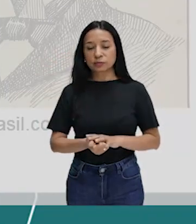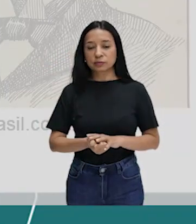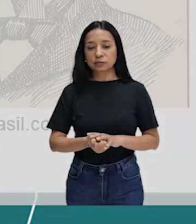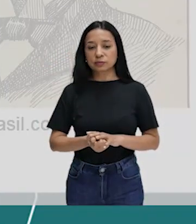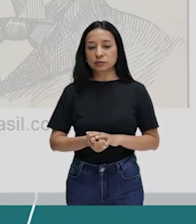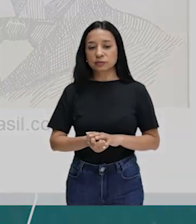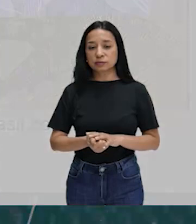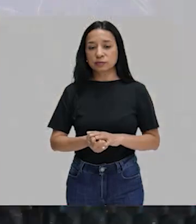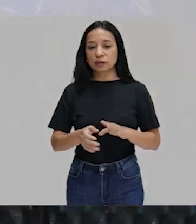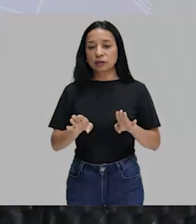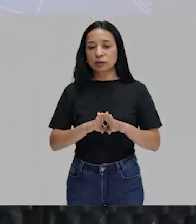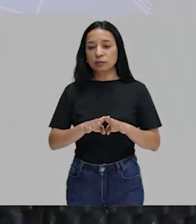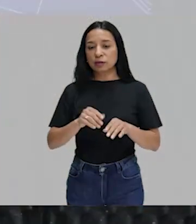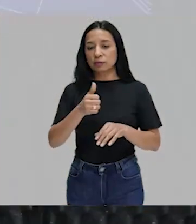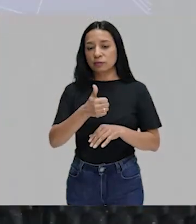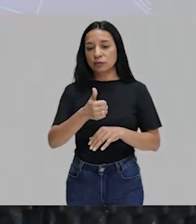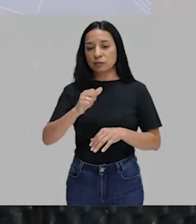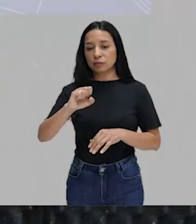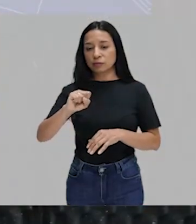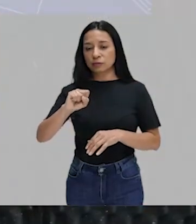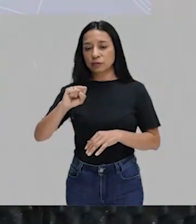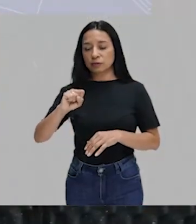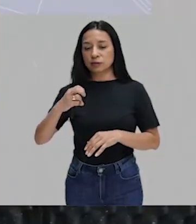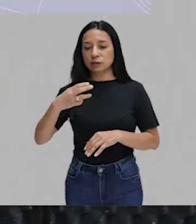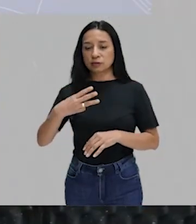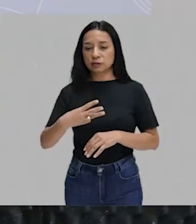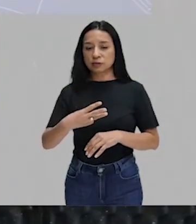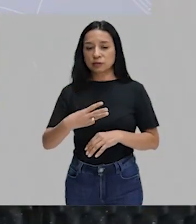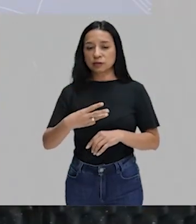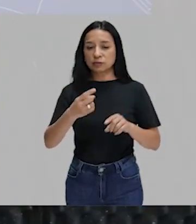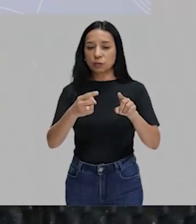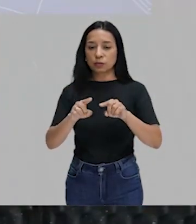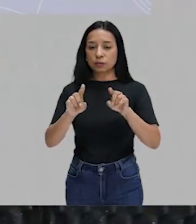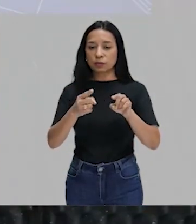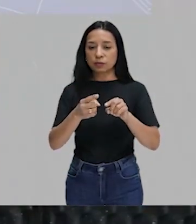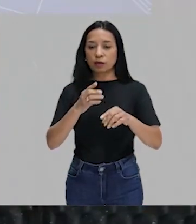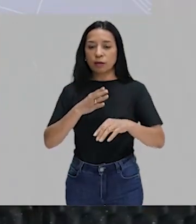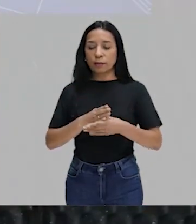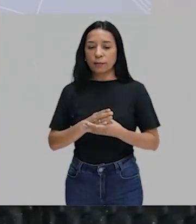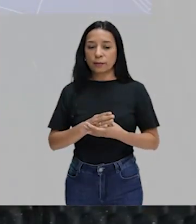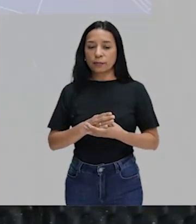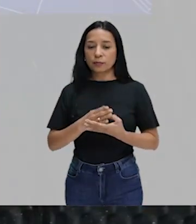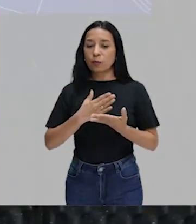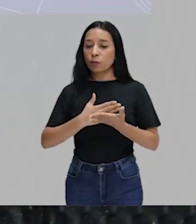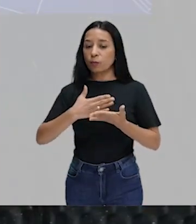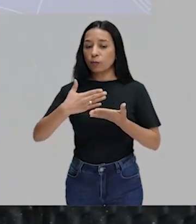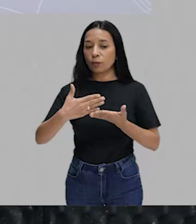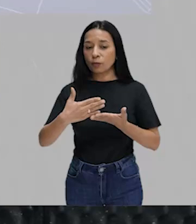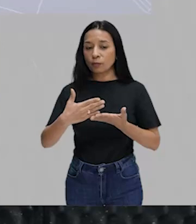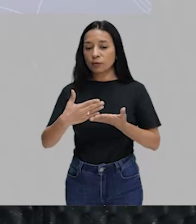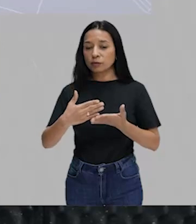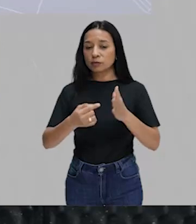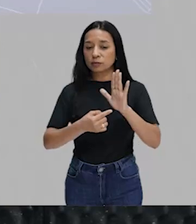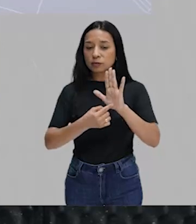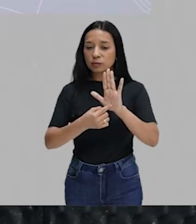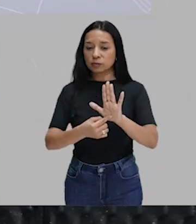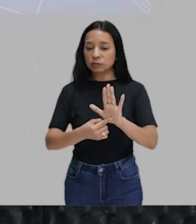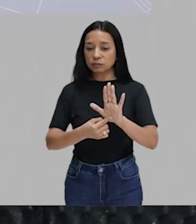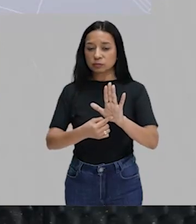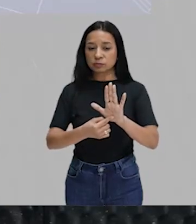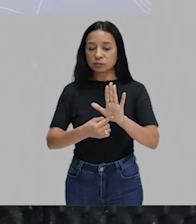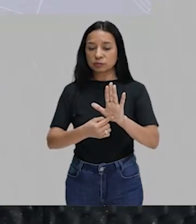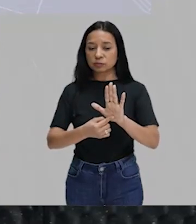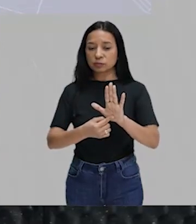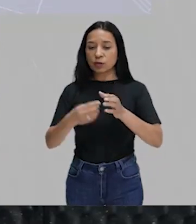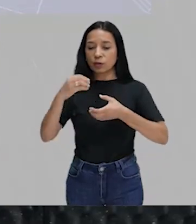foi somente em 1883, por meio de sinfonias, que ele passou a ser considerado um dos destaques